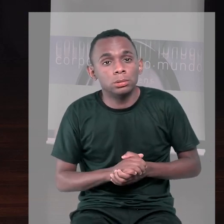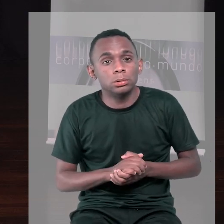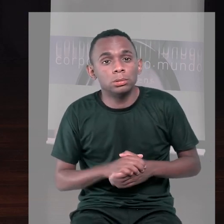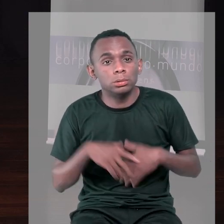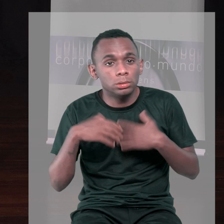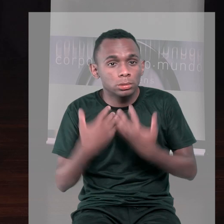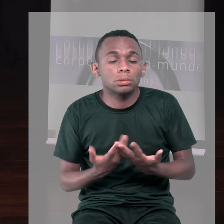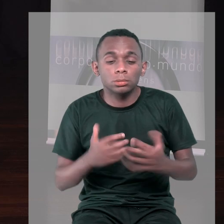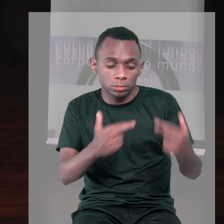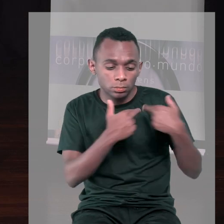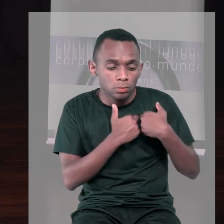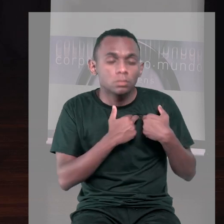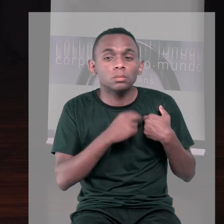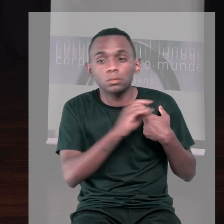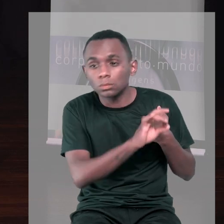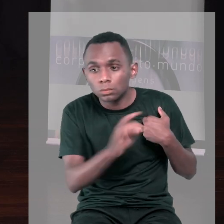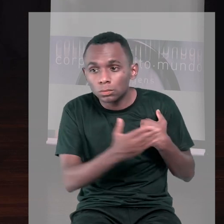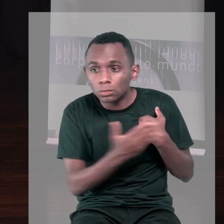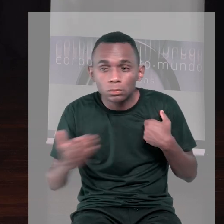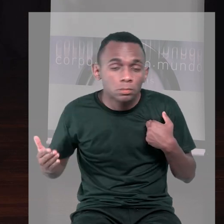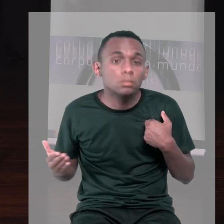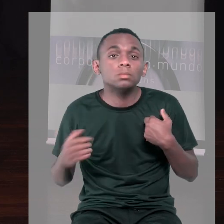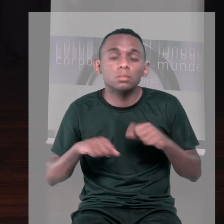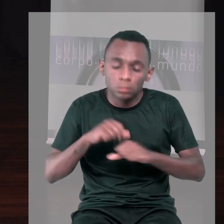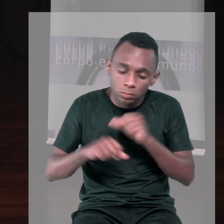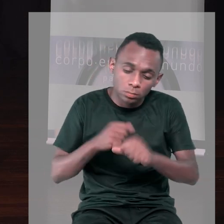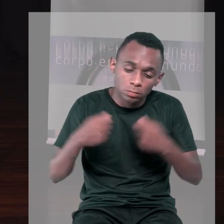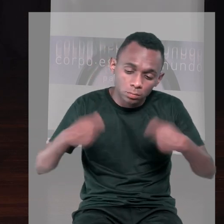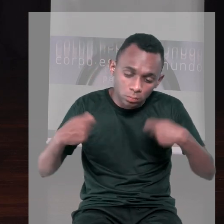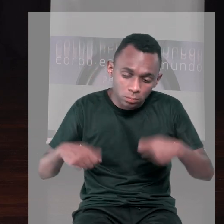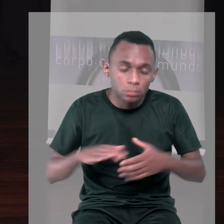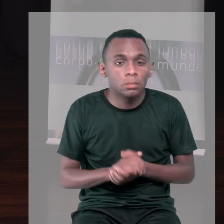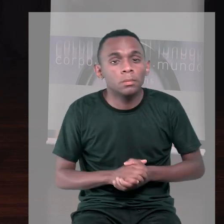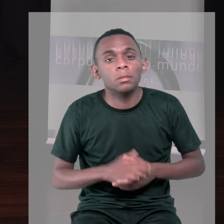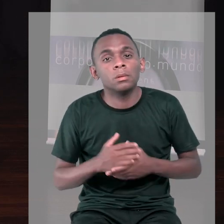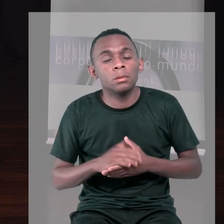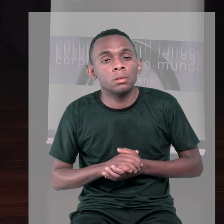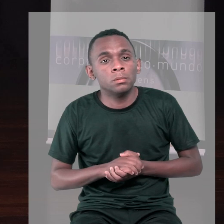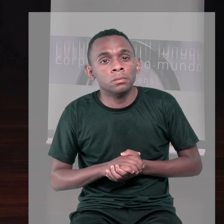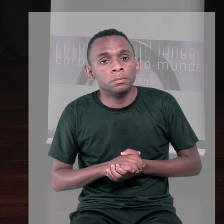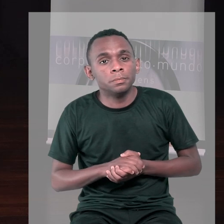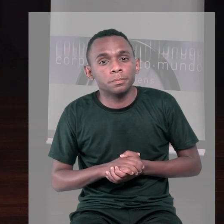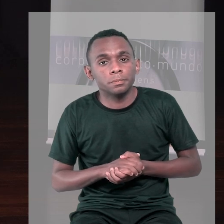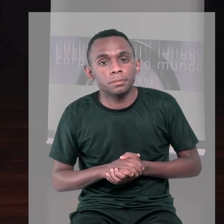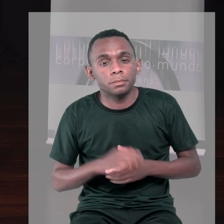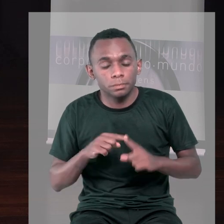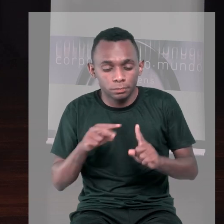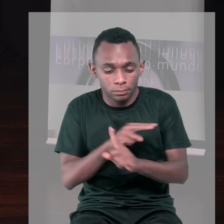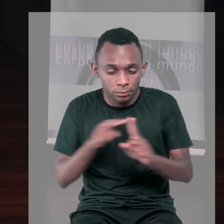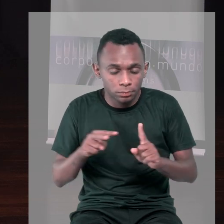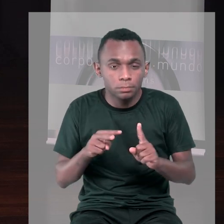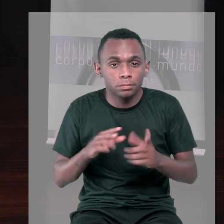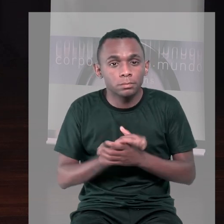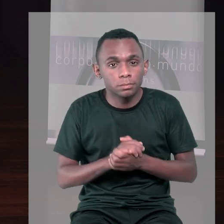condições de agir de uma outra forma. Ou seja, o argumento de Arendt a respeito de Eichmann